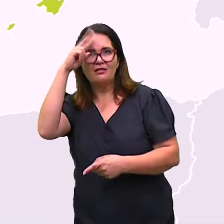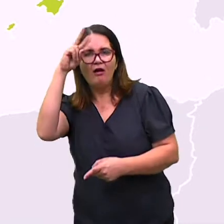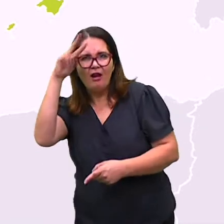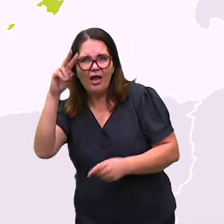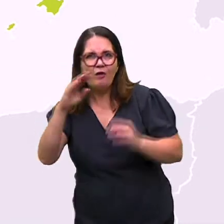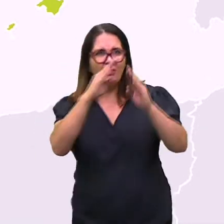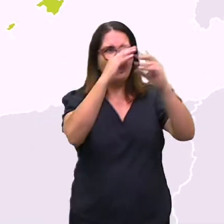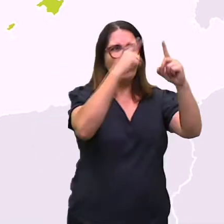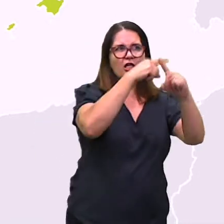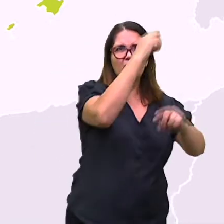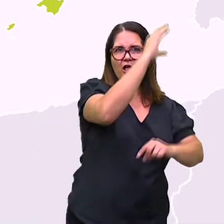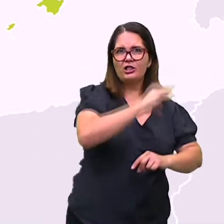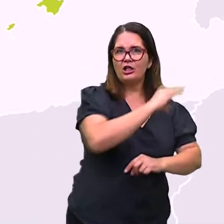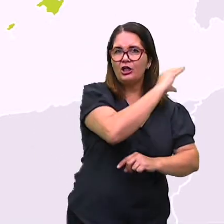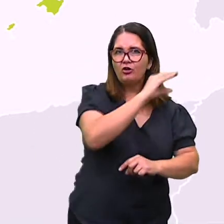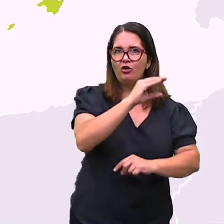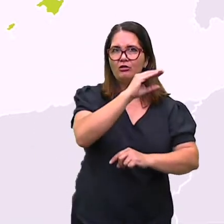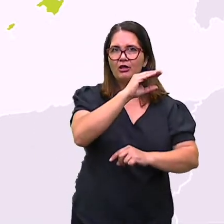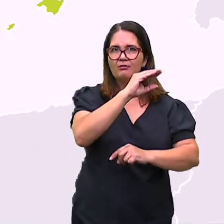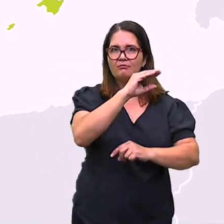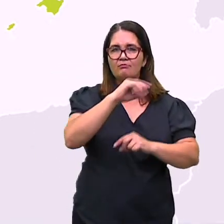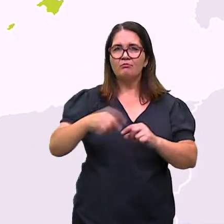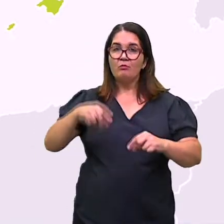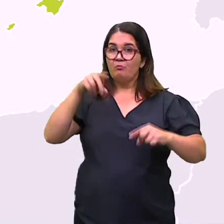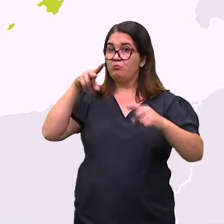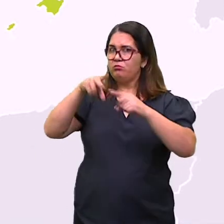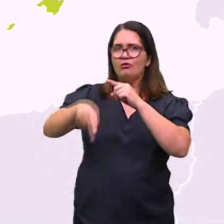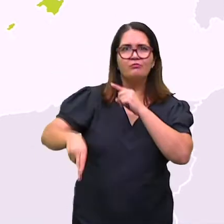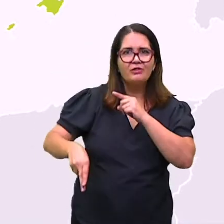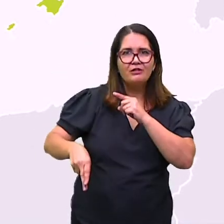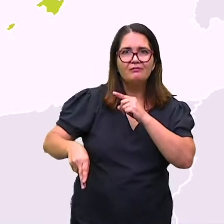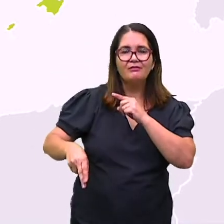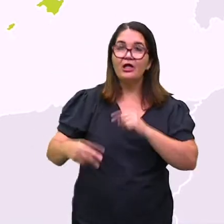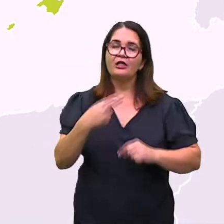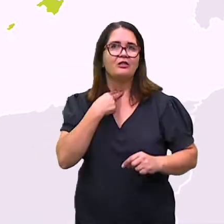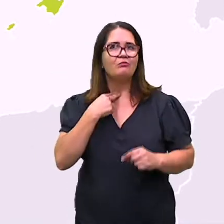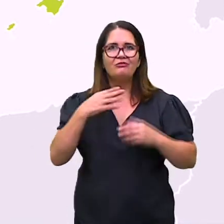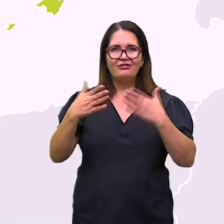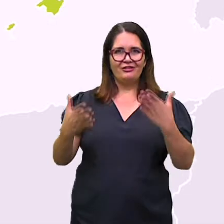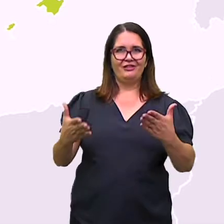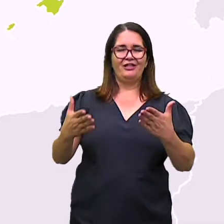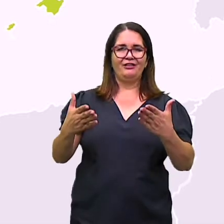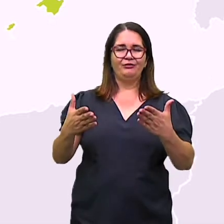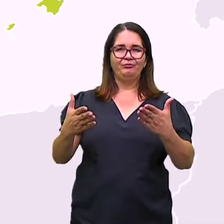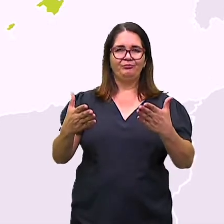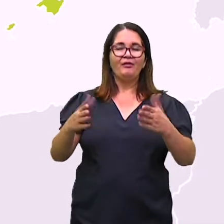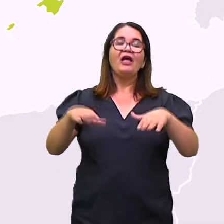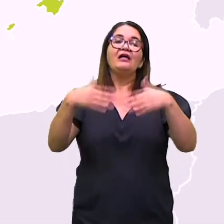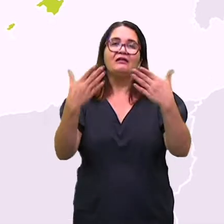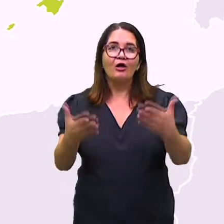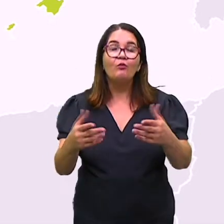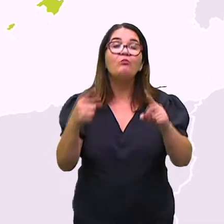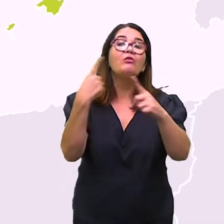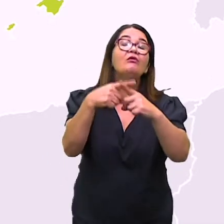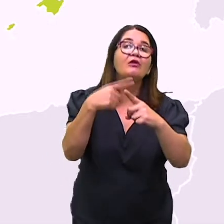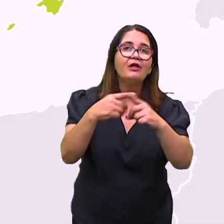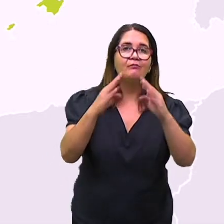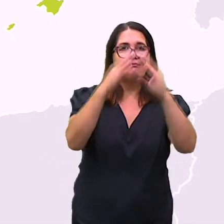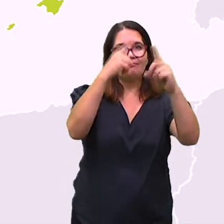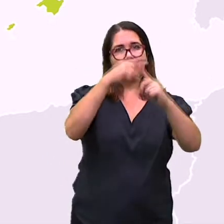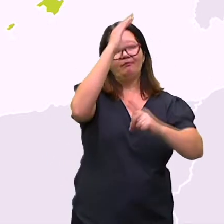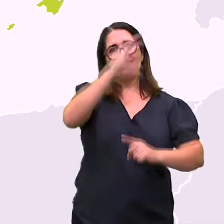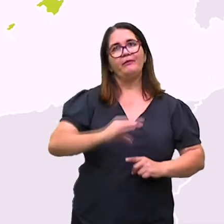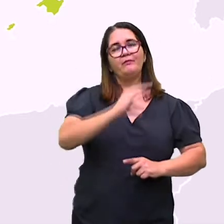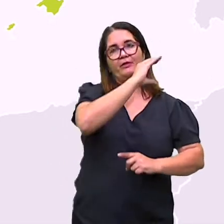e do mundo, ela tinha esse domínio em todas as áreas da sociedade, os mouros, eles já